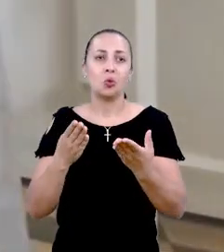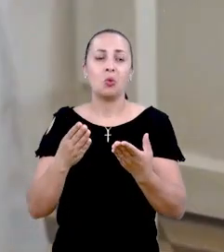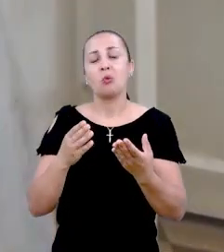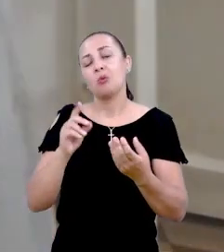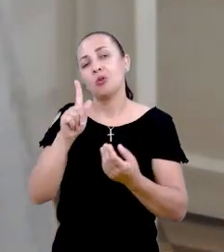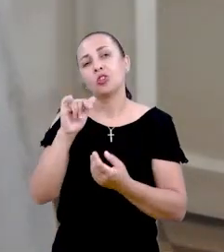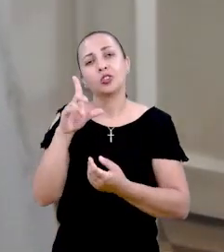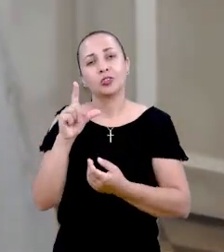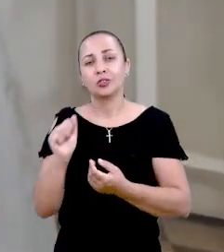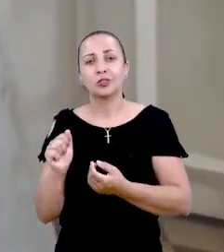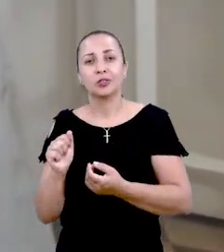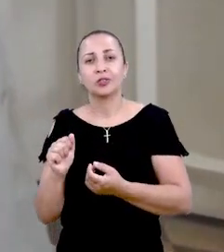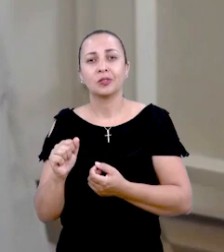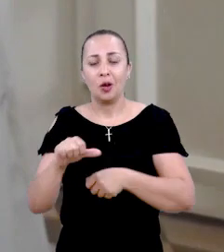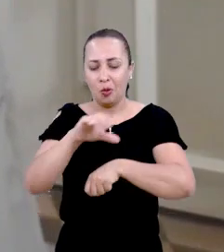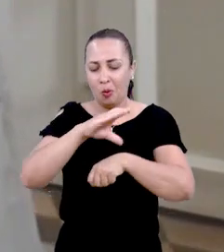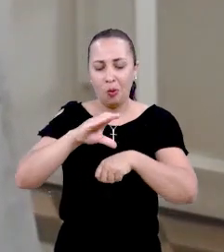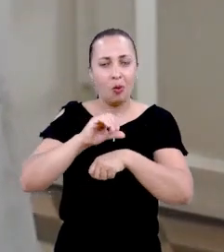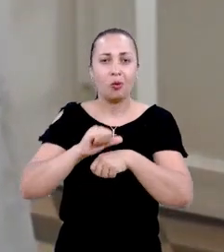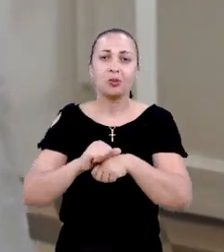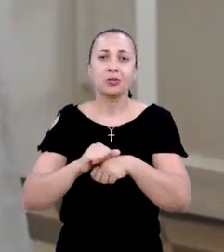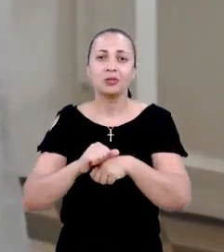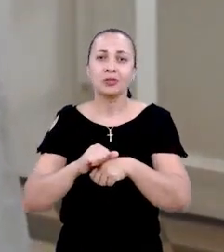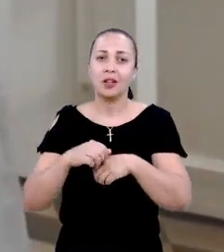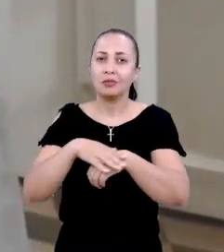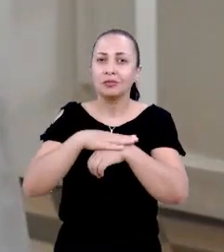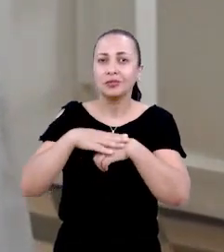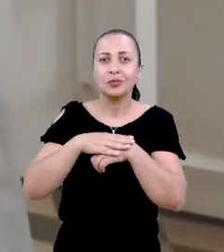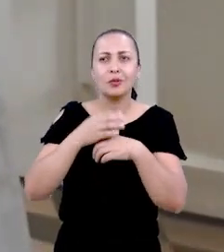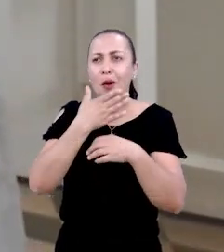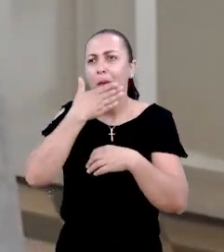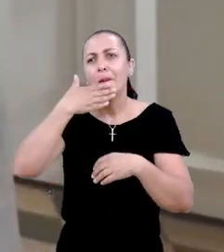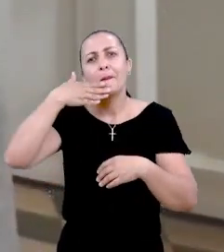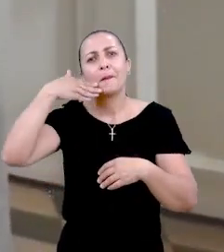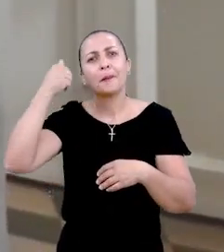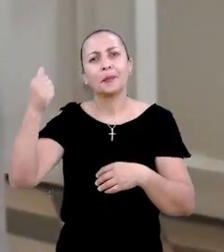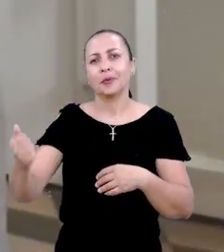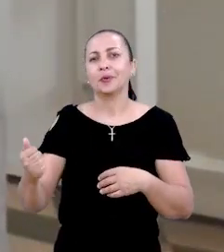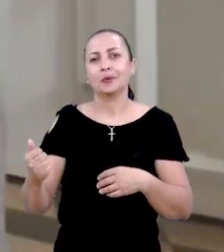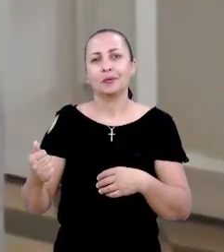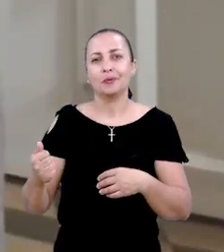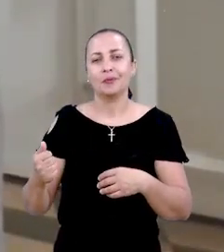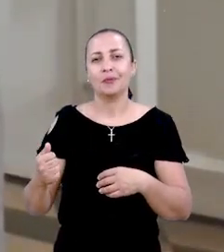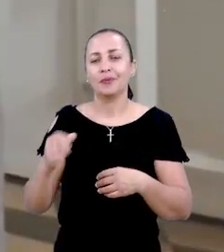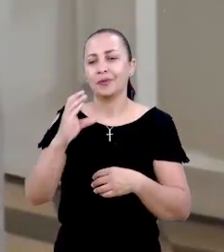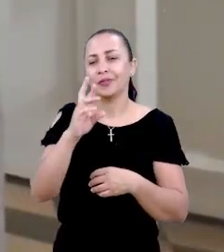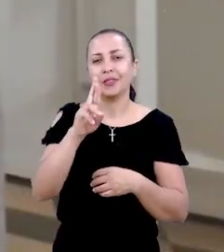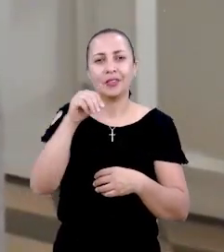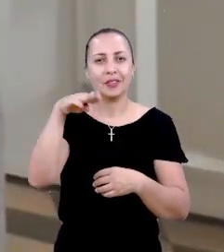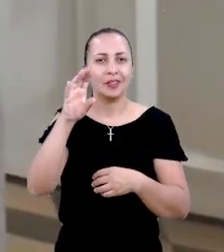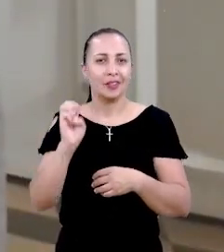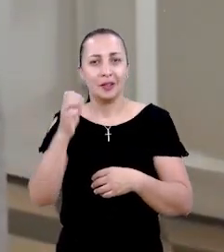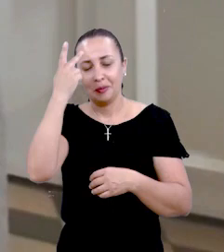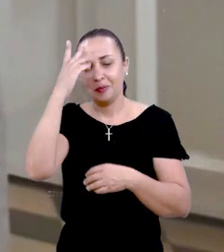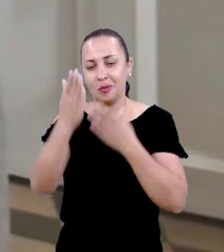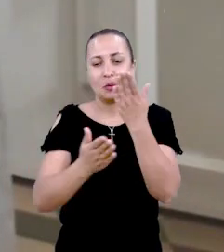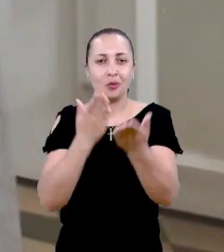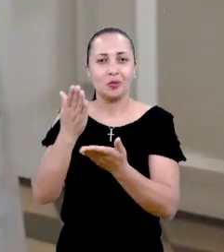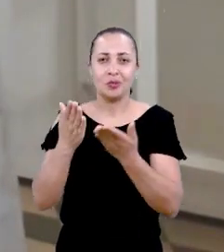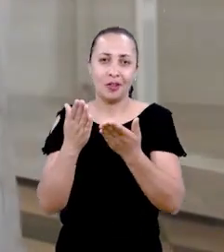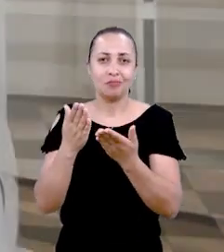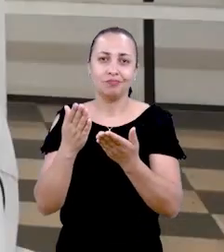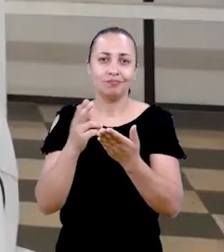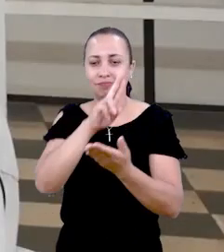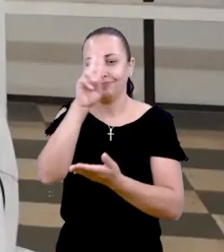e a gente testou vários veículos e o creme foi o que foi melhor, né, para a utilização desse